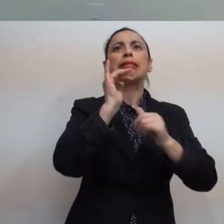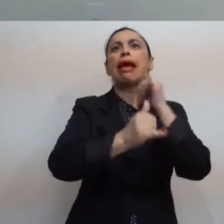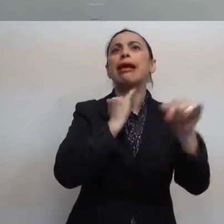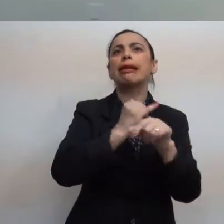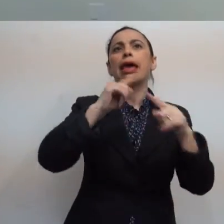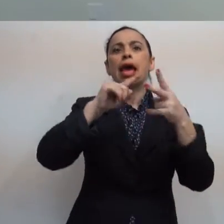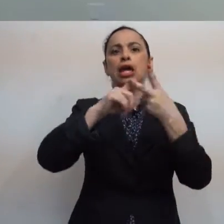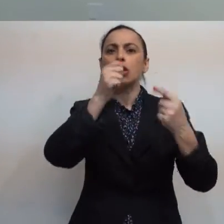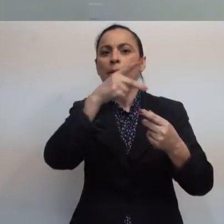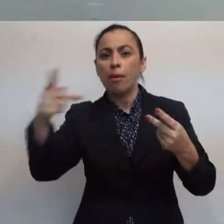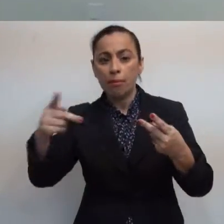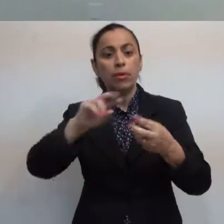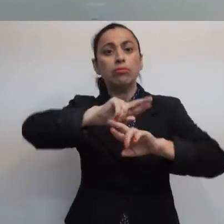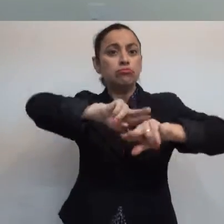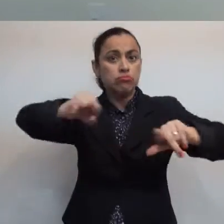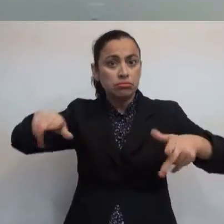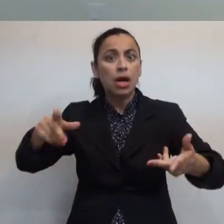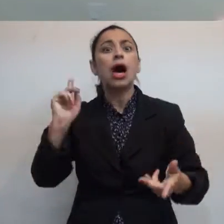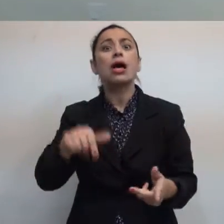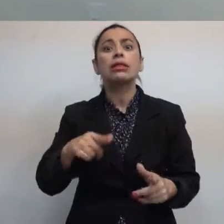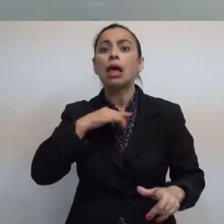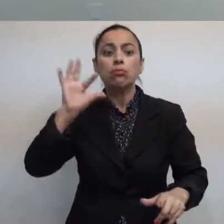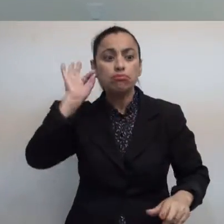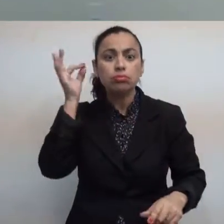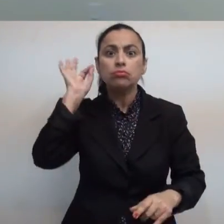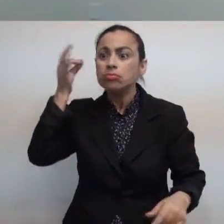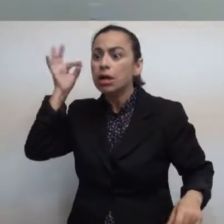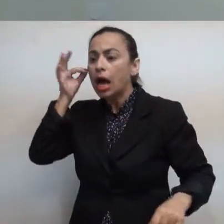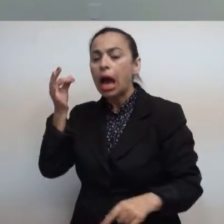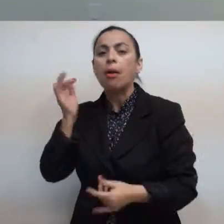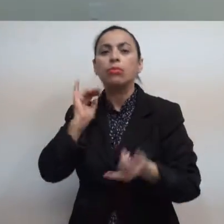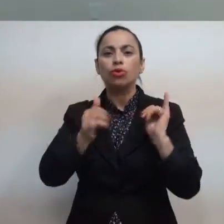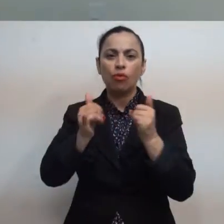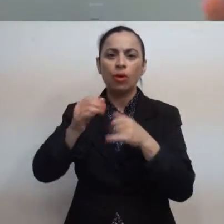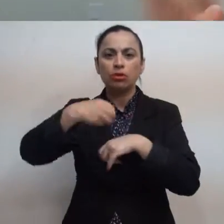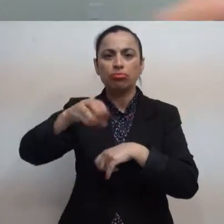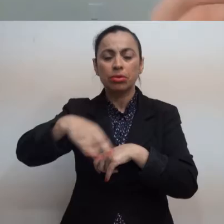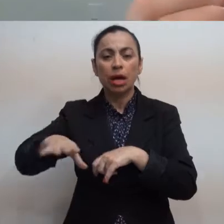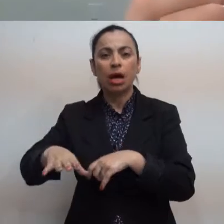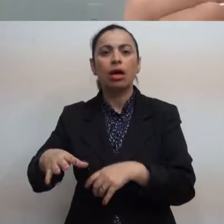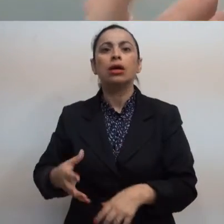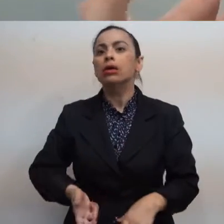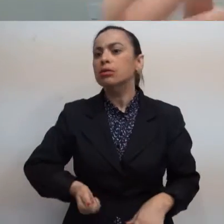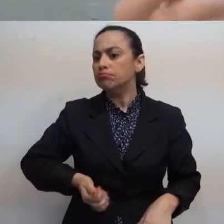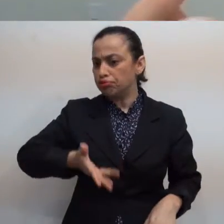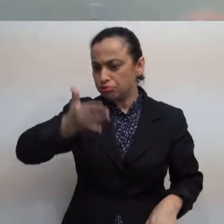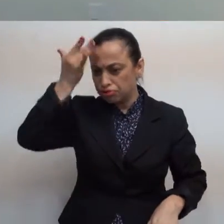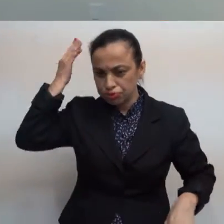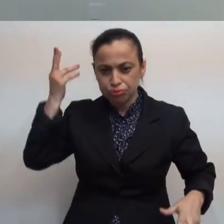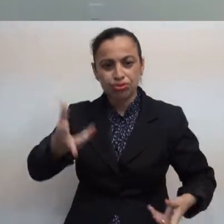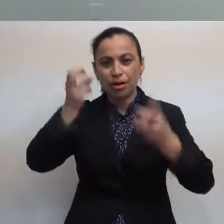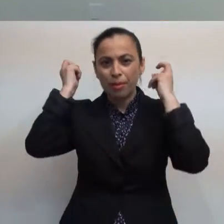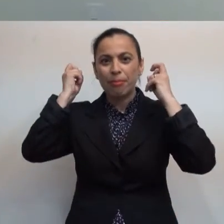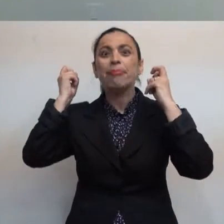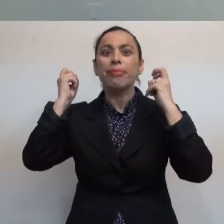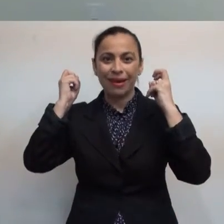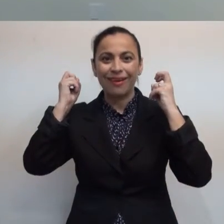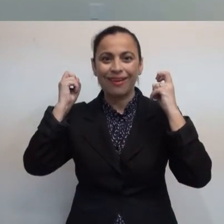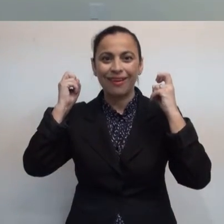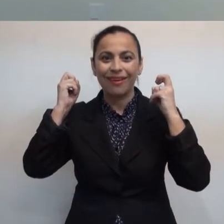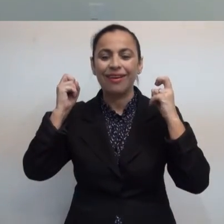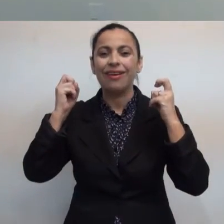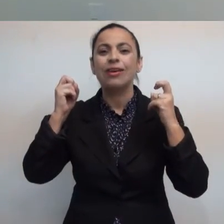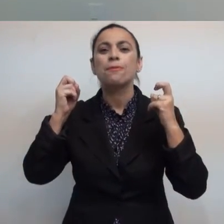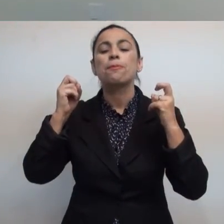internet, com os aplicativos móveis, elas são muito ágeis, elas são velozmente adquiridas